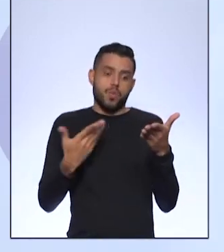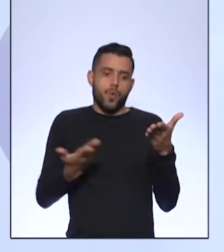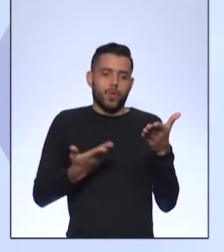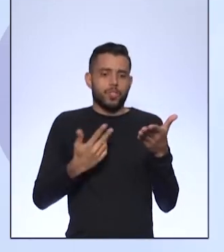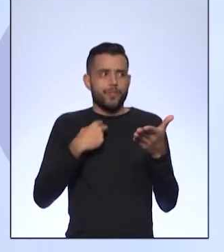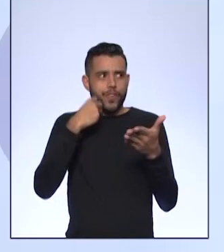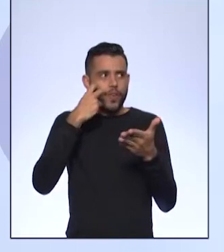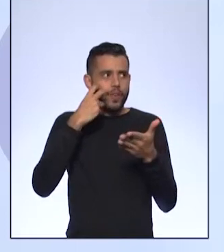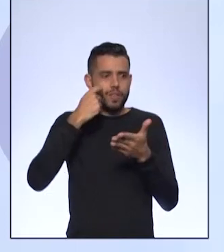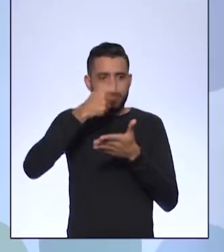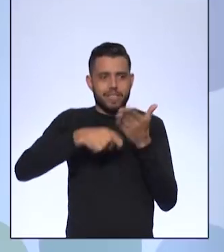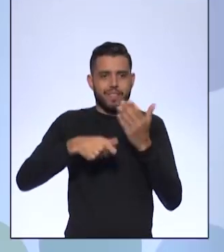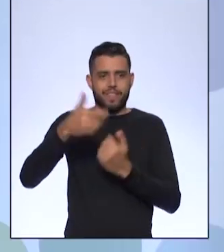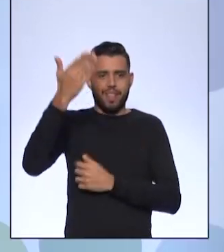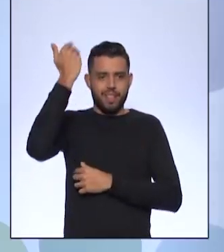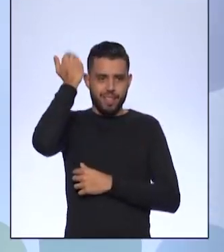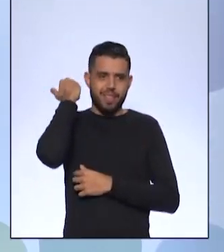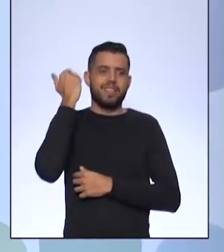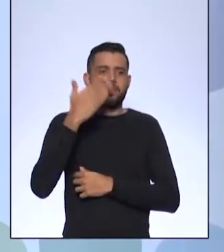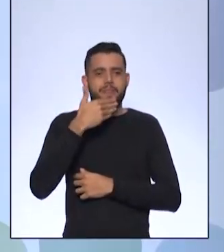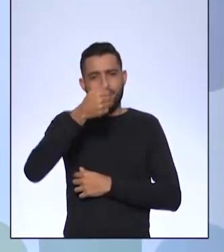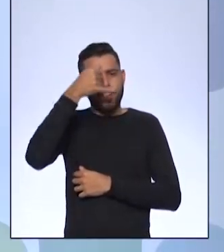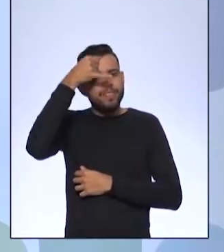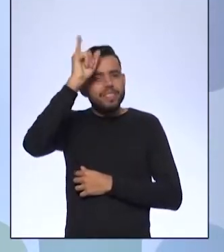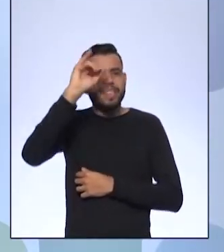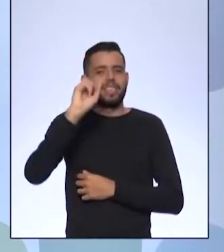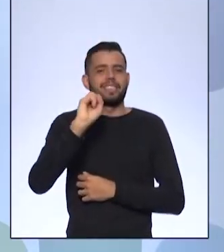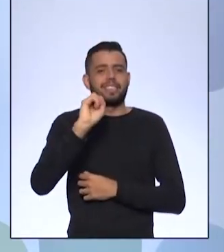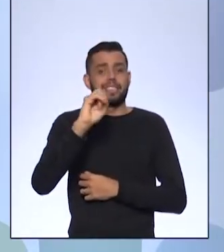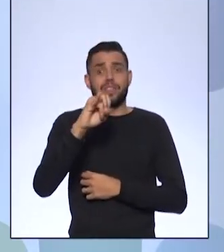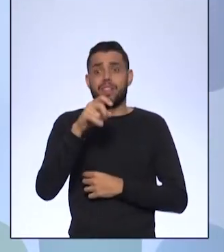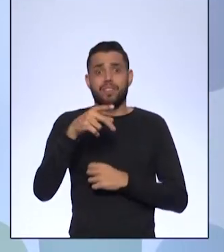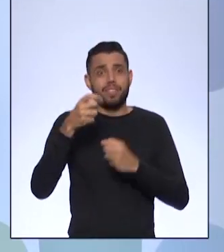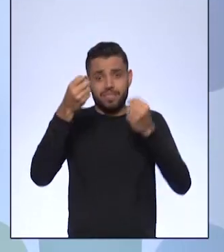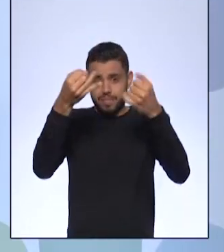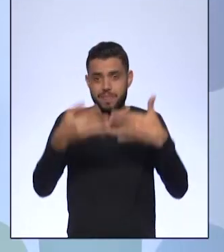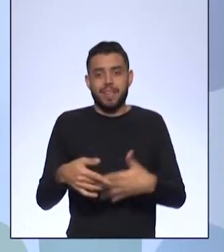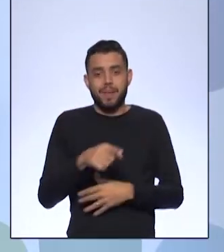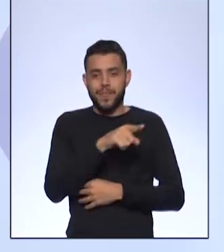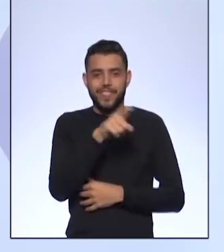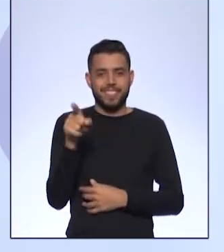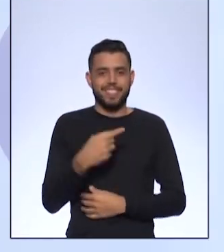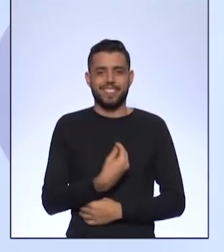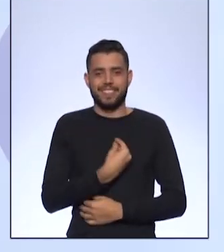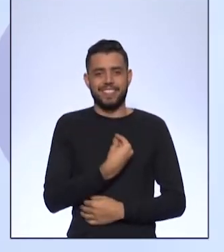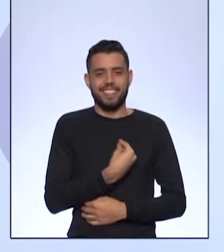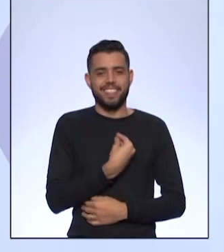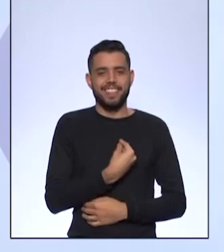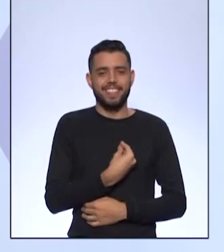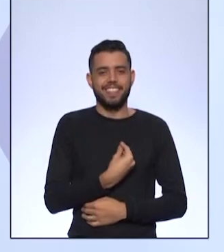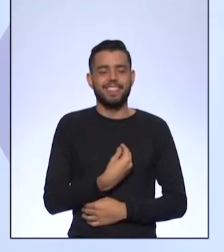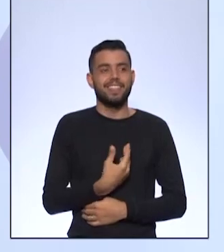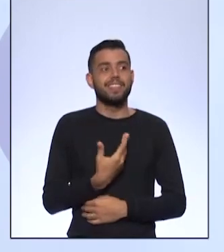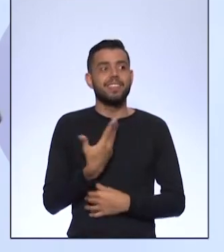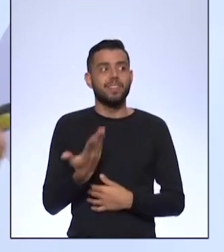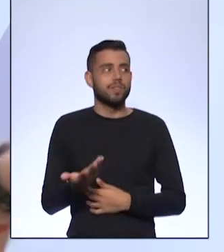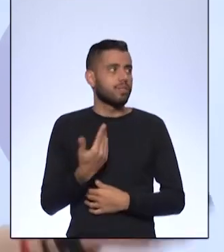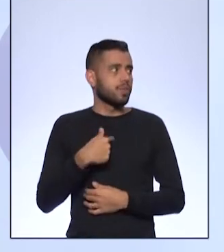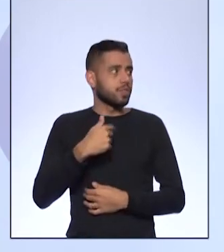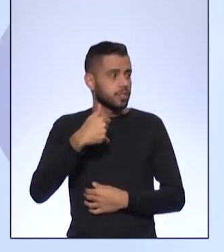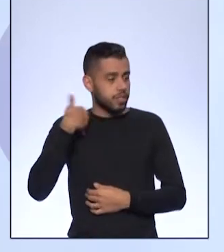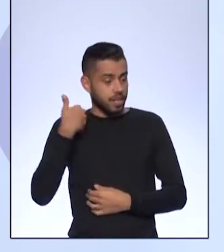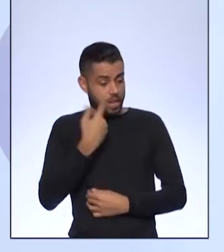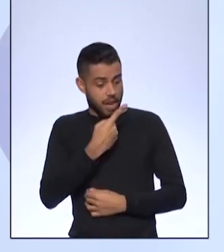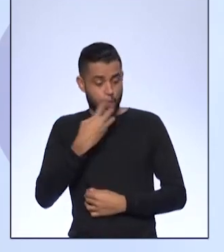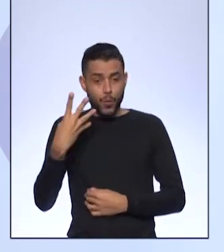anos. É melhor não comentar, senão você daqui a pouco vai comentar. Ela vai contar pra vocês, gente. Vou contar minha vida. E aí, o que acontece? É óbvio que quando eu tinha 14 anos, eu devo ter